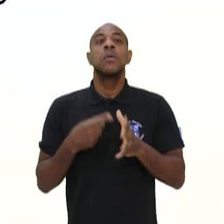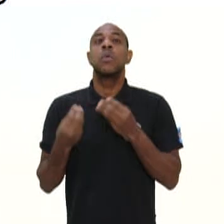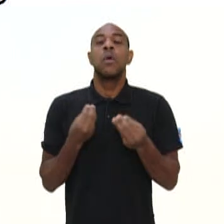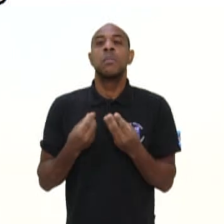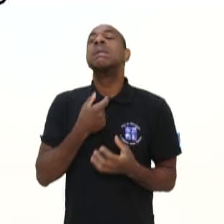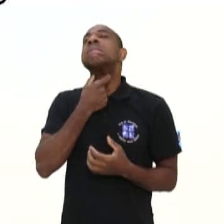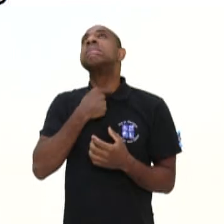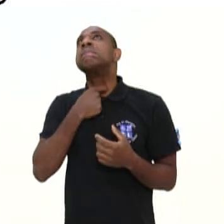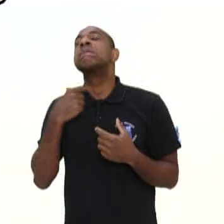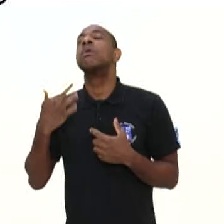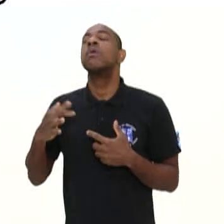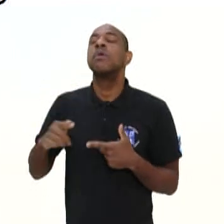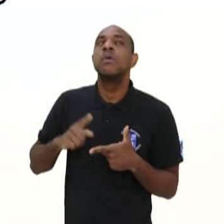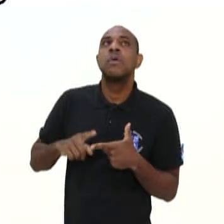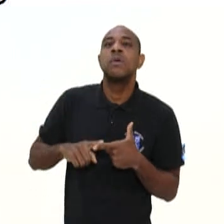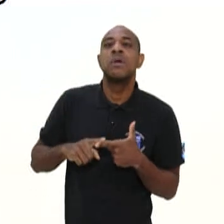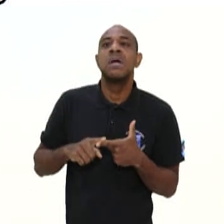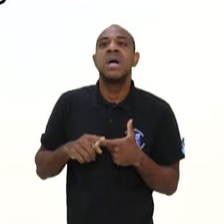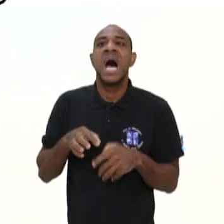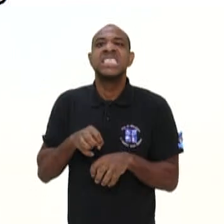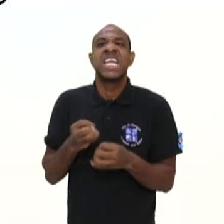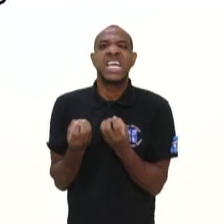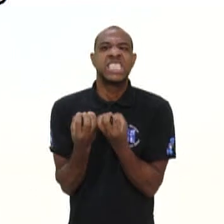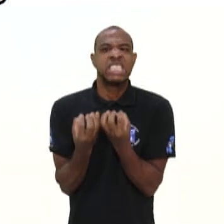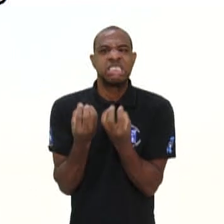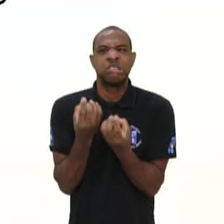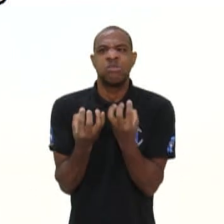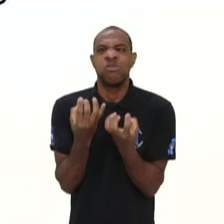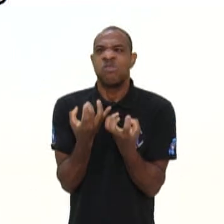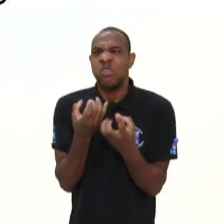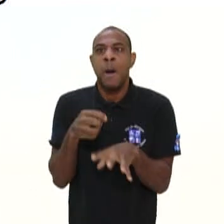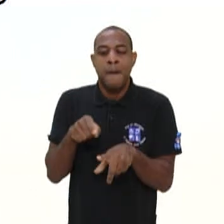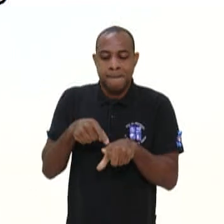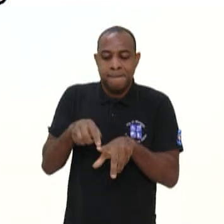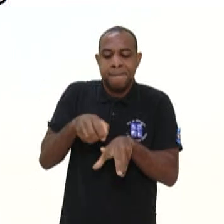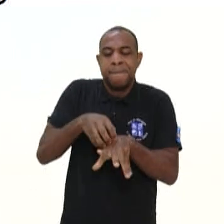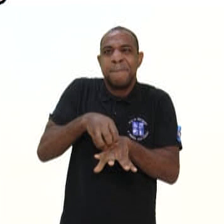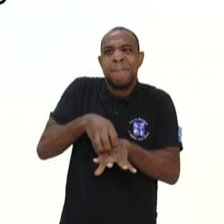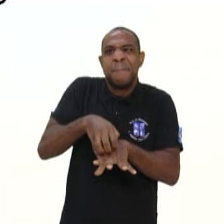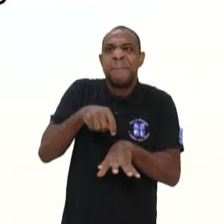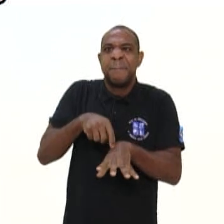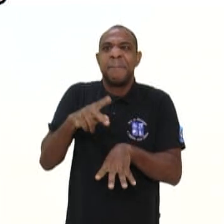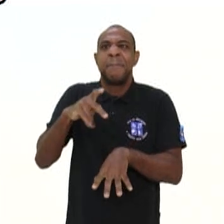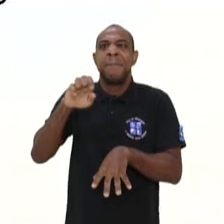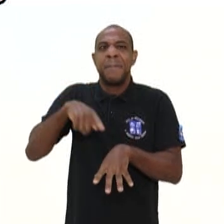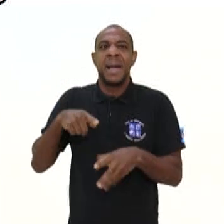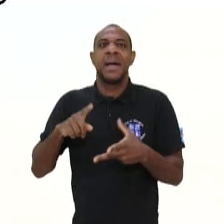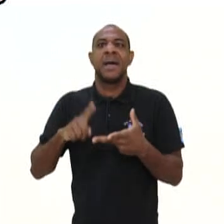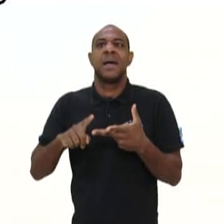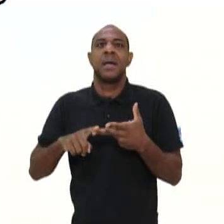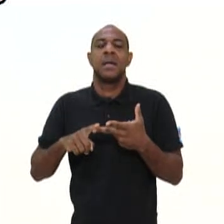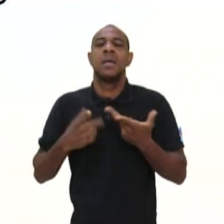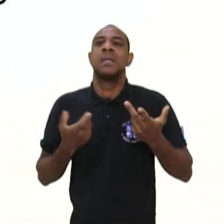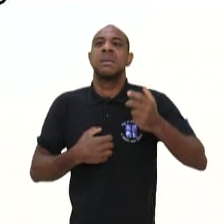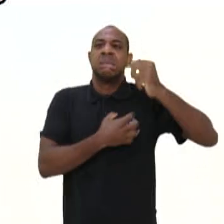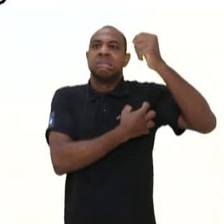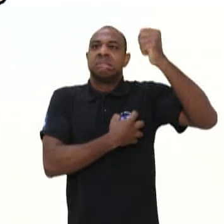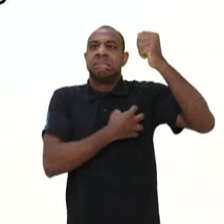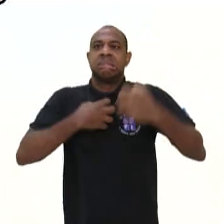de garganta, formigamento nos pés, vermelhidão na pele, aparecimento de nódulos nas axilas e pescoço,